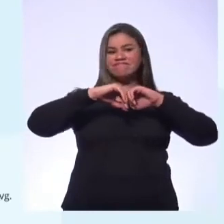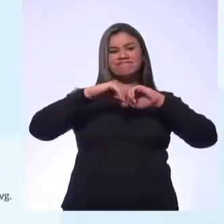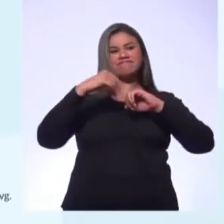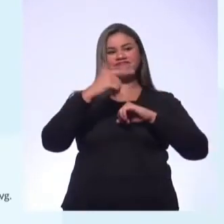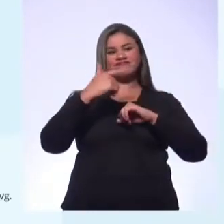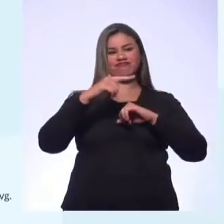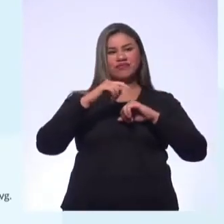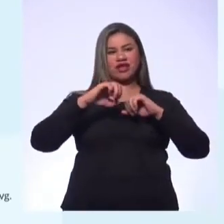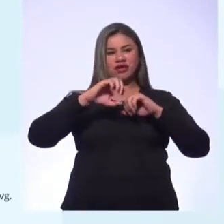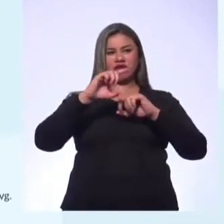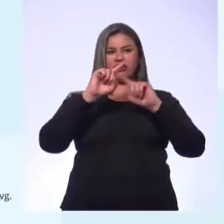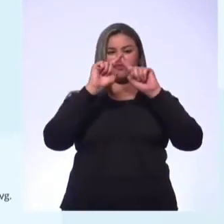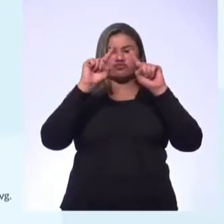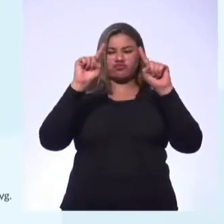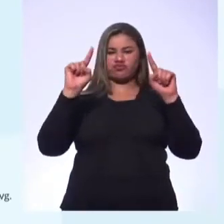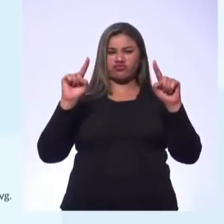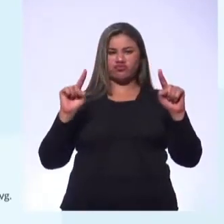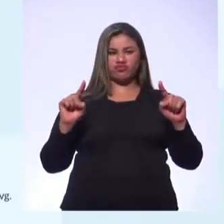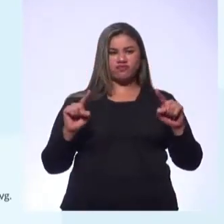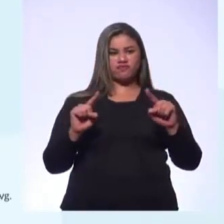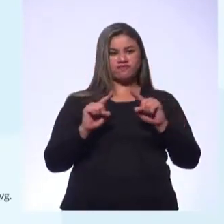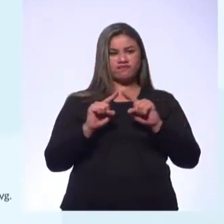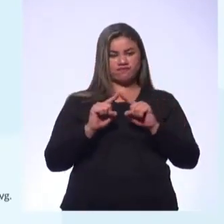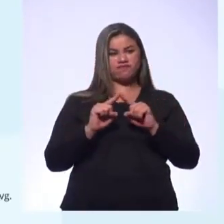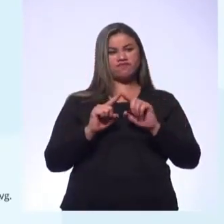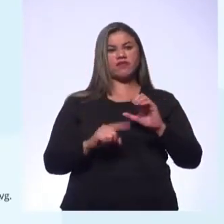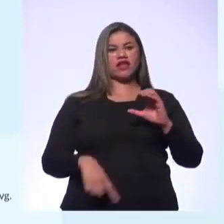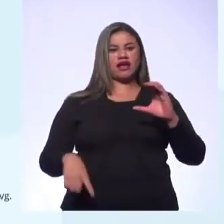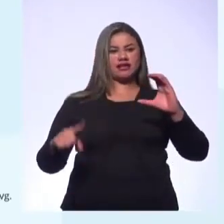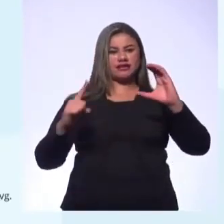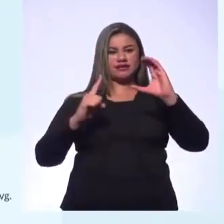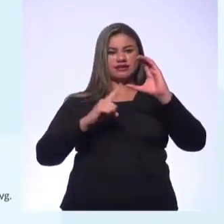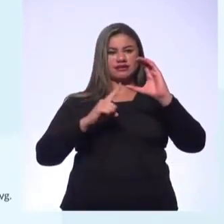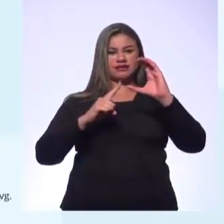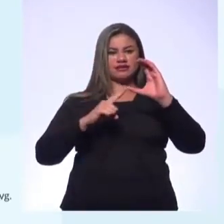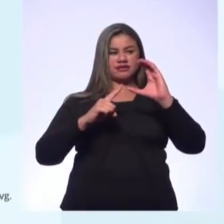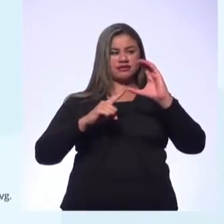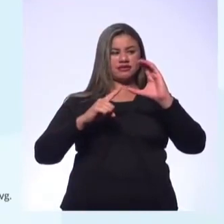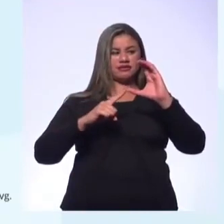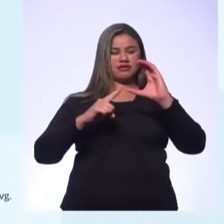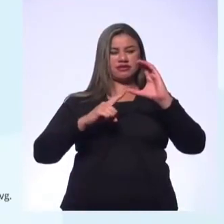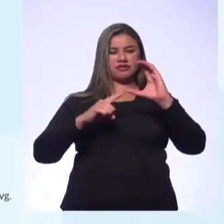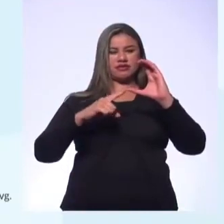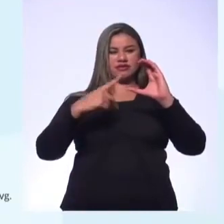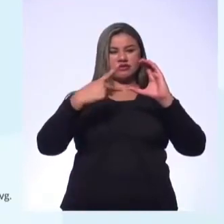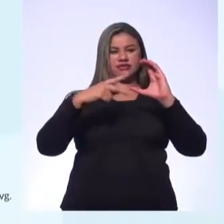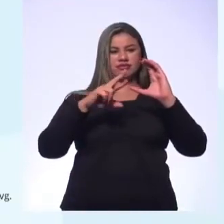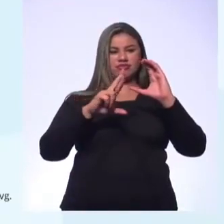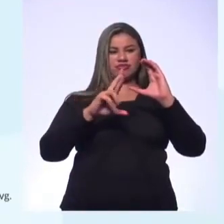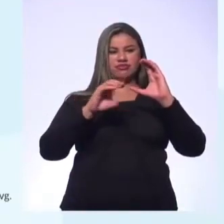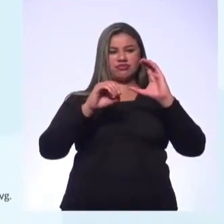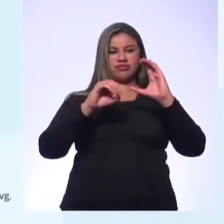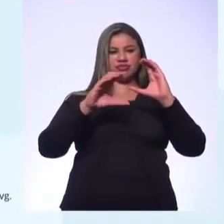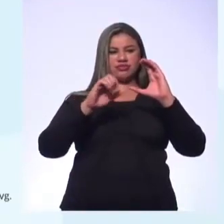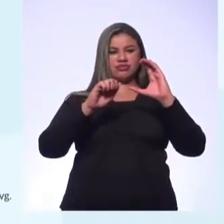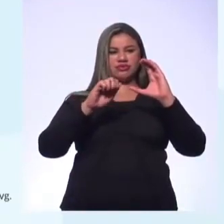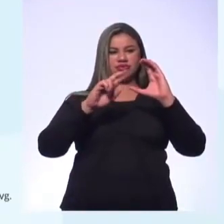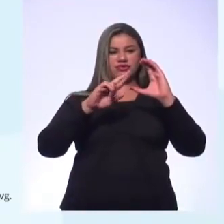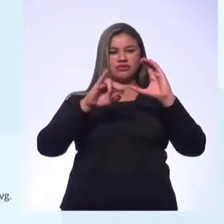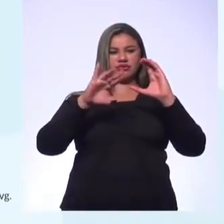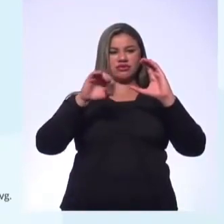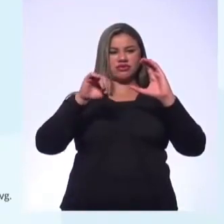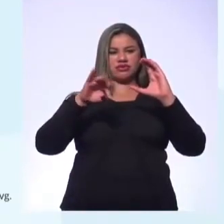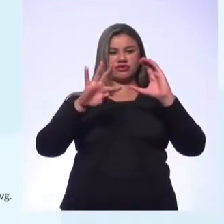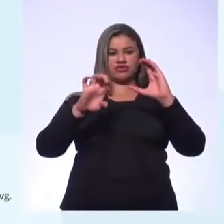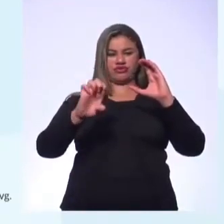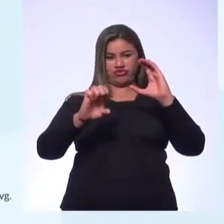da célula, tá? Então ela é considerada procarionte, ou seja, uma célula que não tem núcleo. Tudo bem? Essa aí